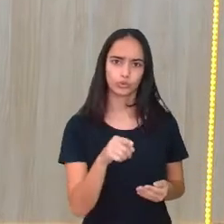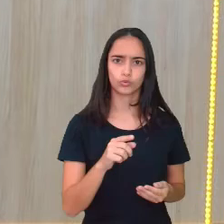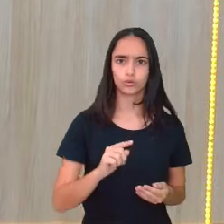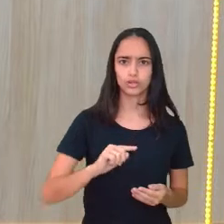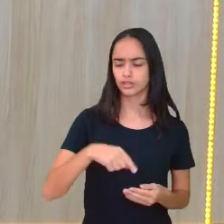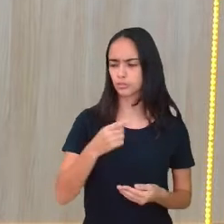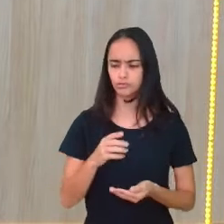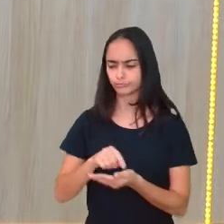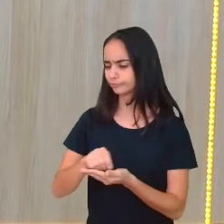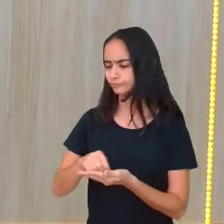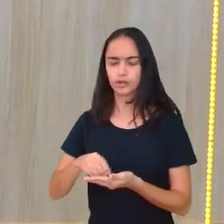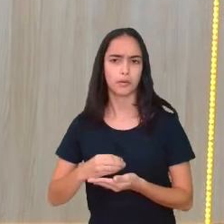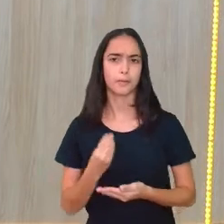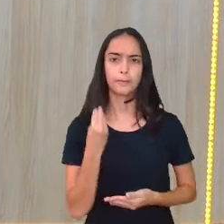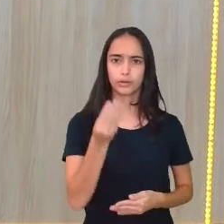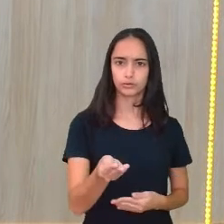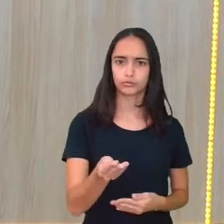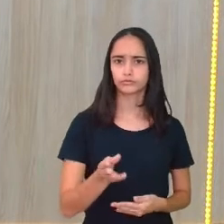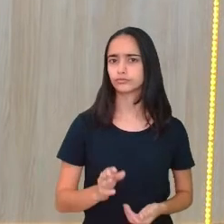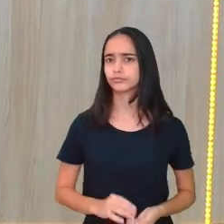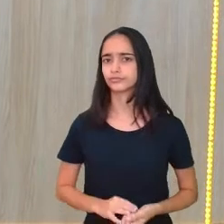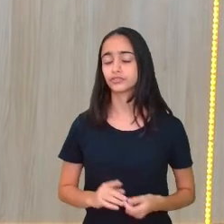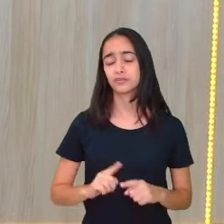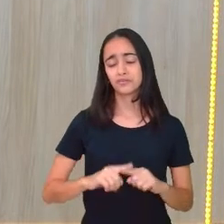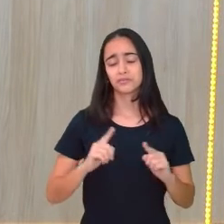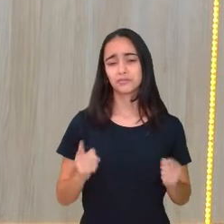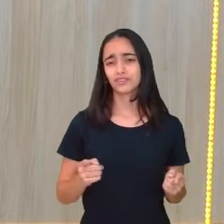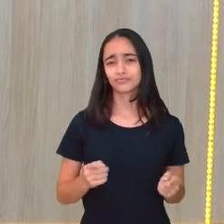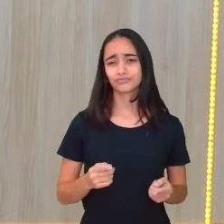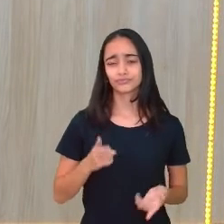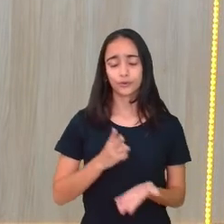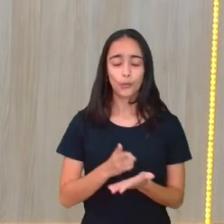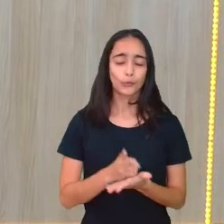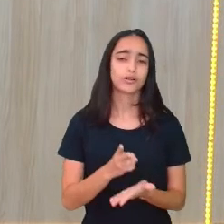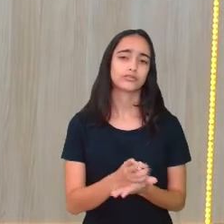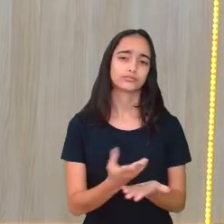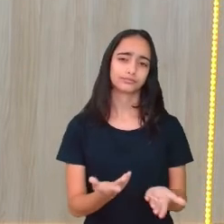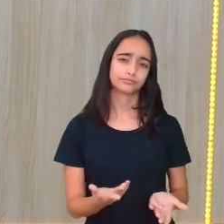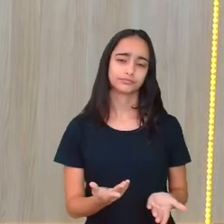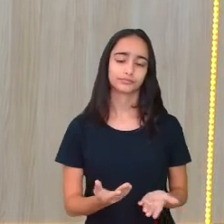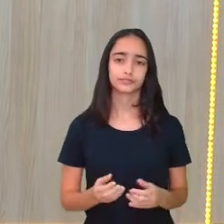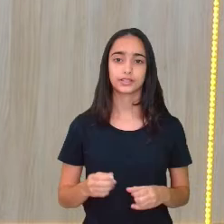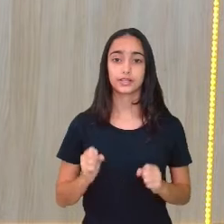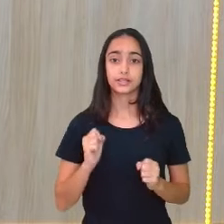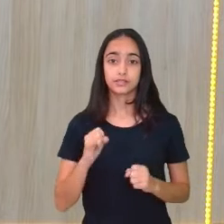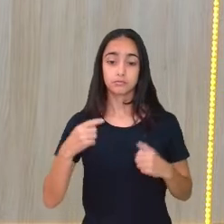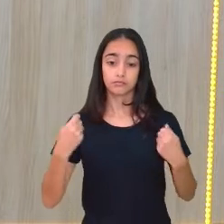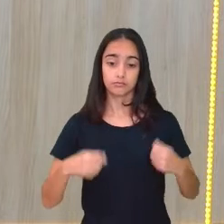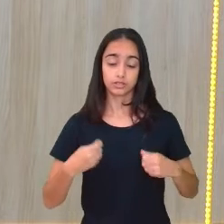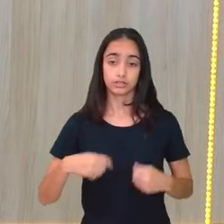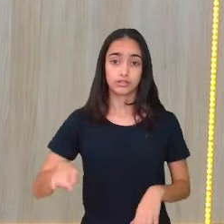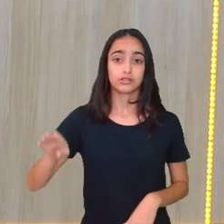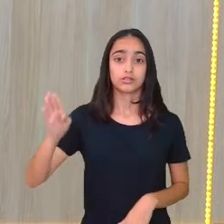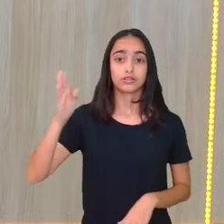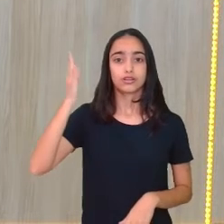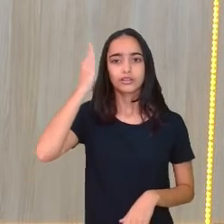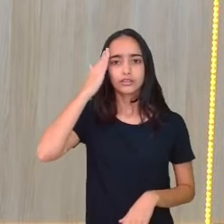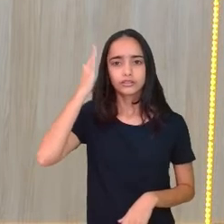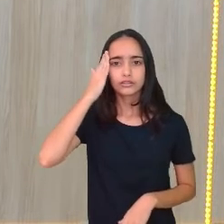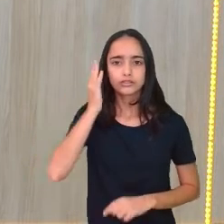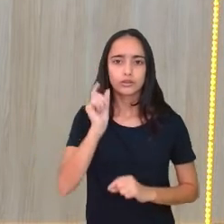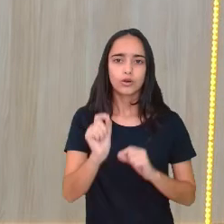a gente fica nessa da mesmice, né? Então, se precisa entender o que é